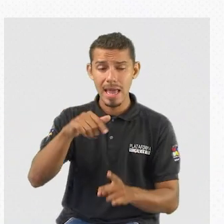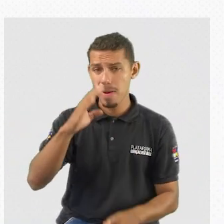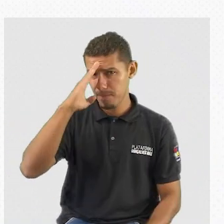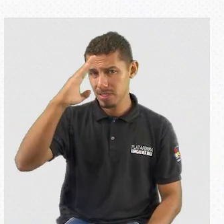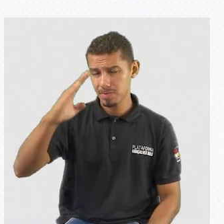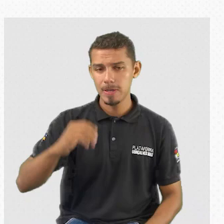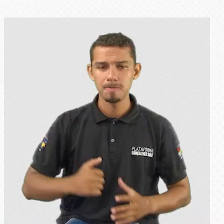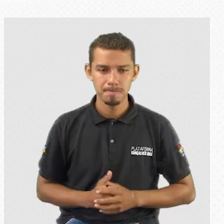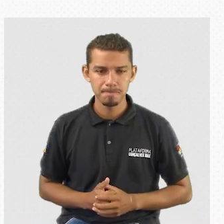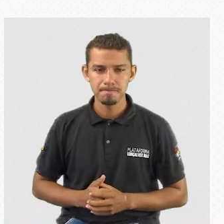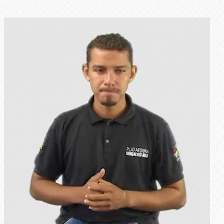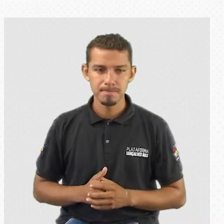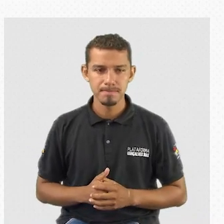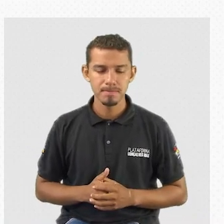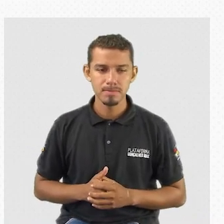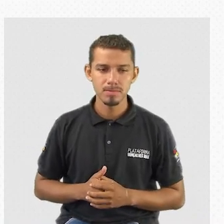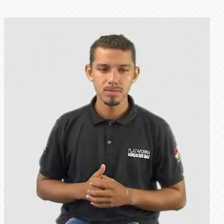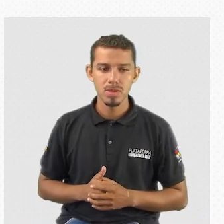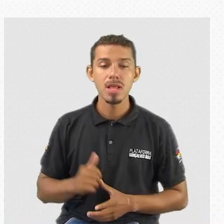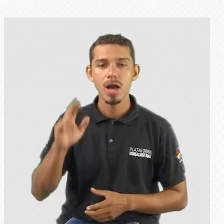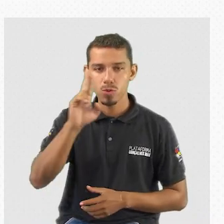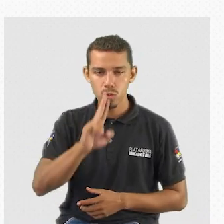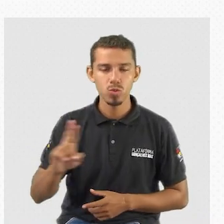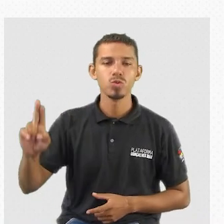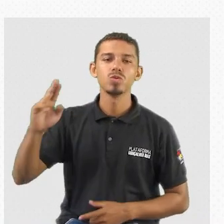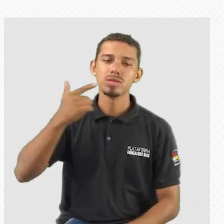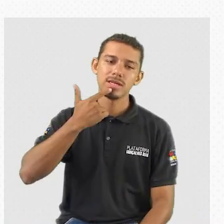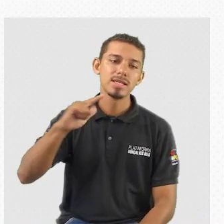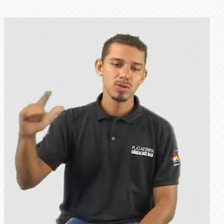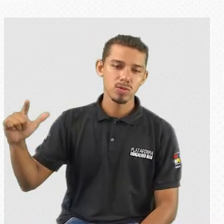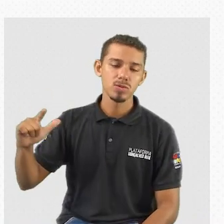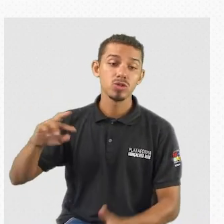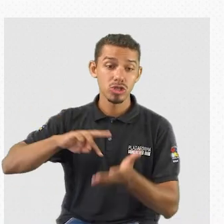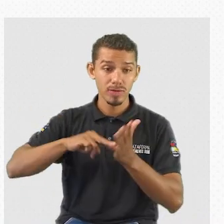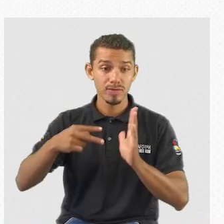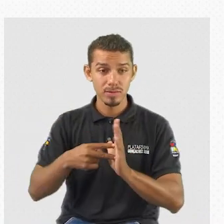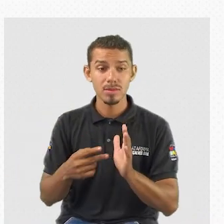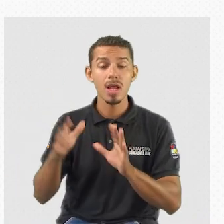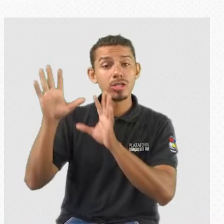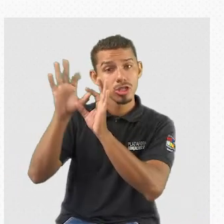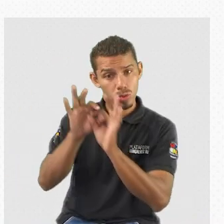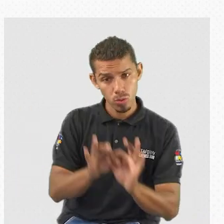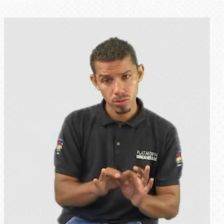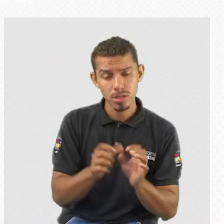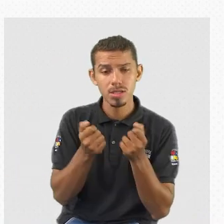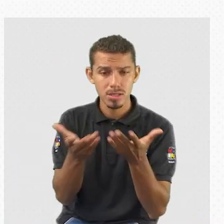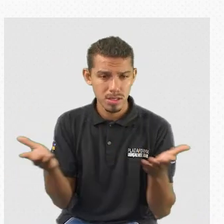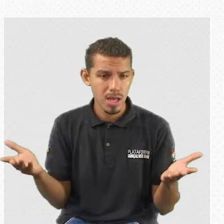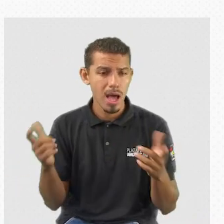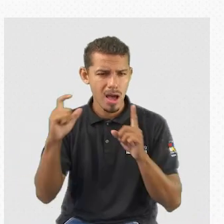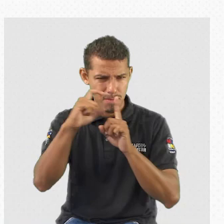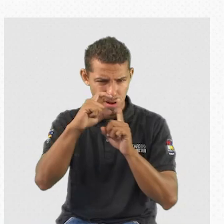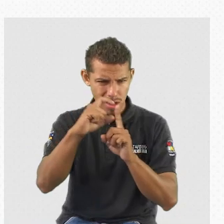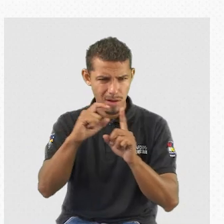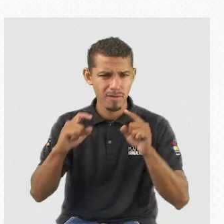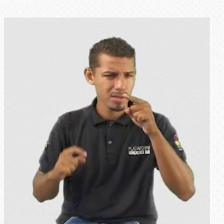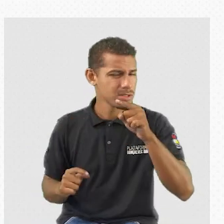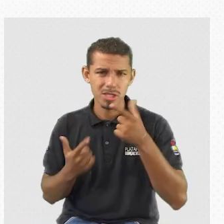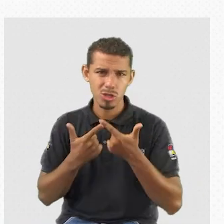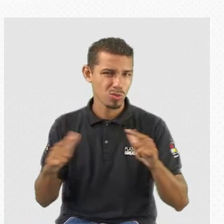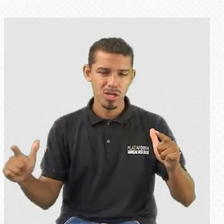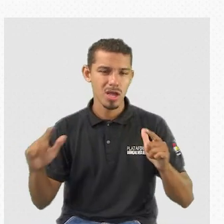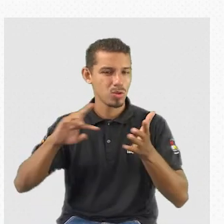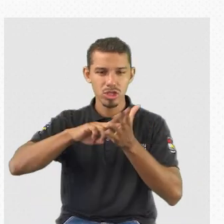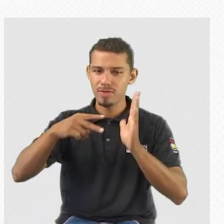ponto principal, é que está no uso da linguagem, né? O significado está em seu contexto. Então, a palavra aqui, ela não tem